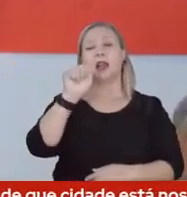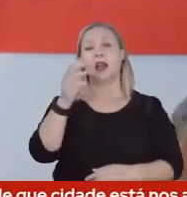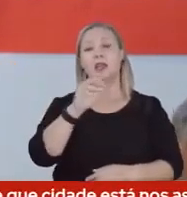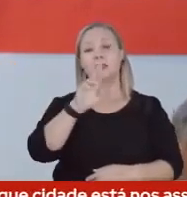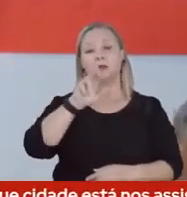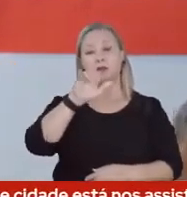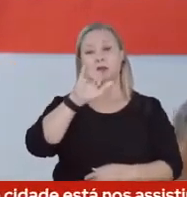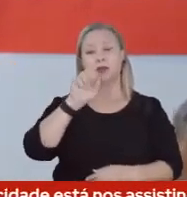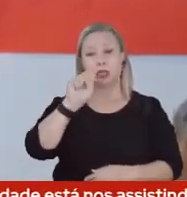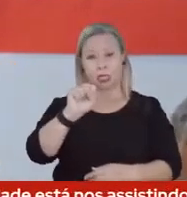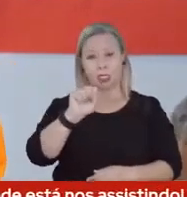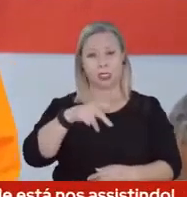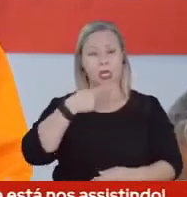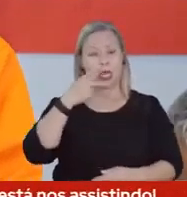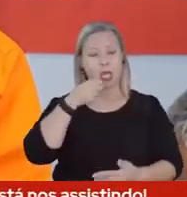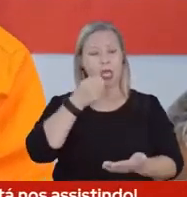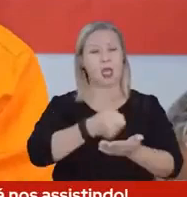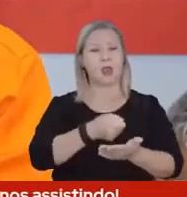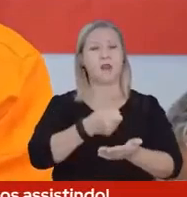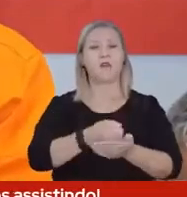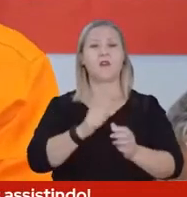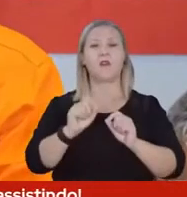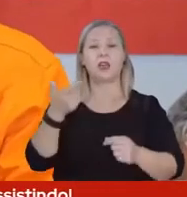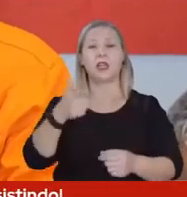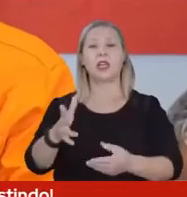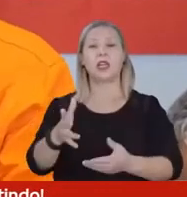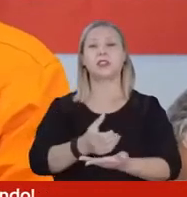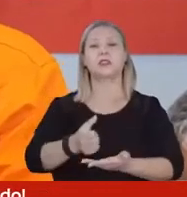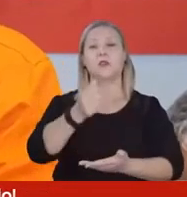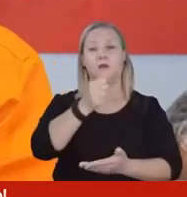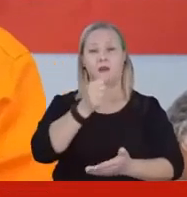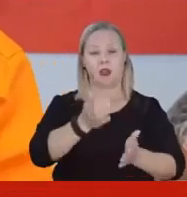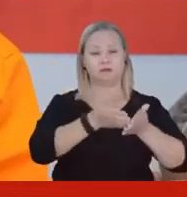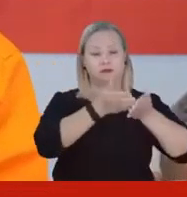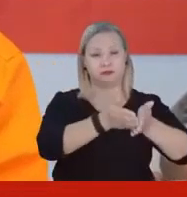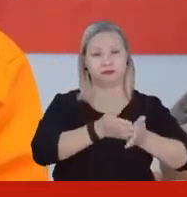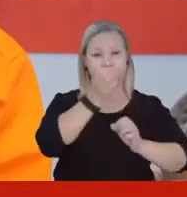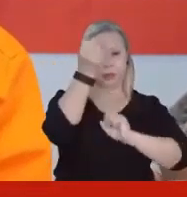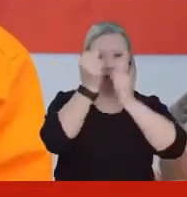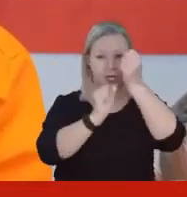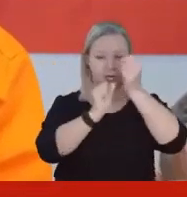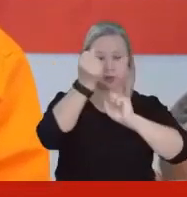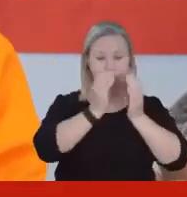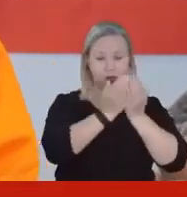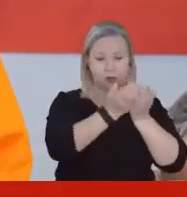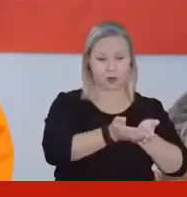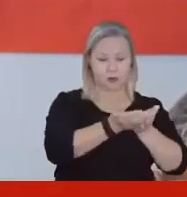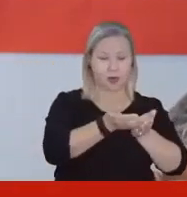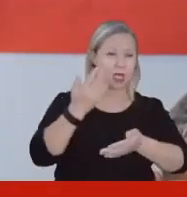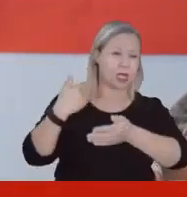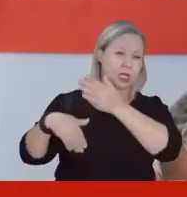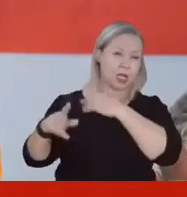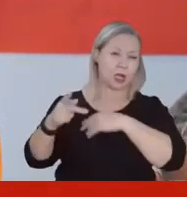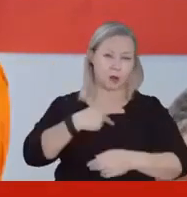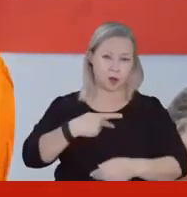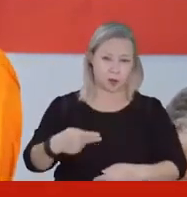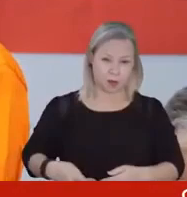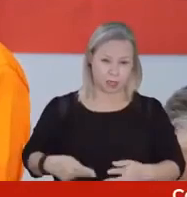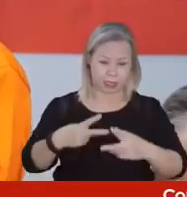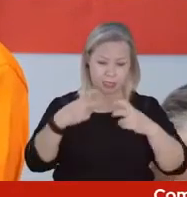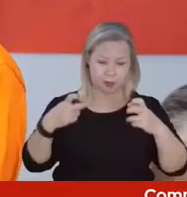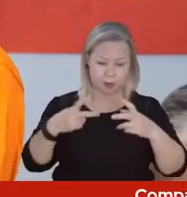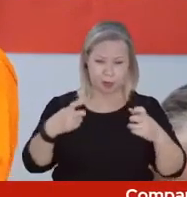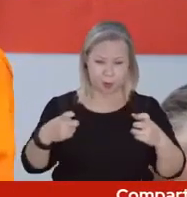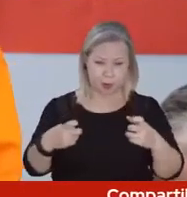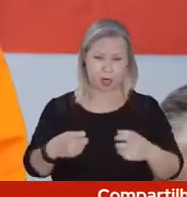ia recuperar a indústria naval. À época, o presidente da Petrobras, que eu me recuso a dizer o nome, ele